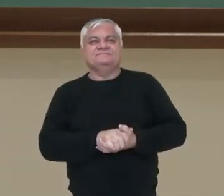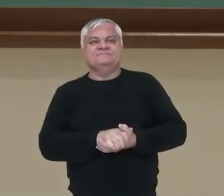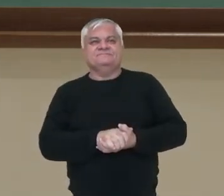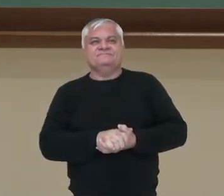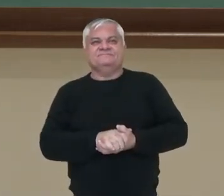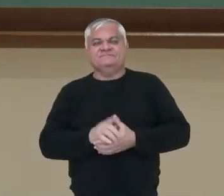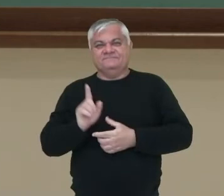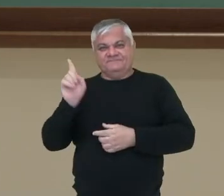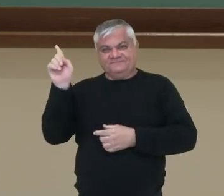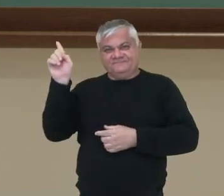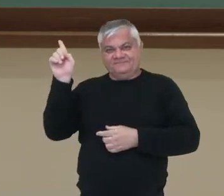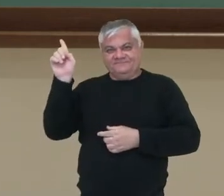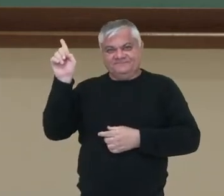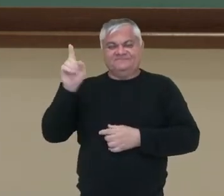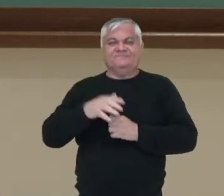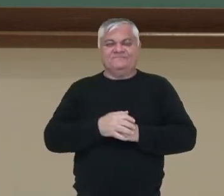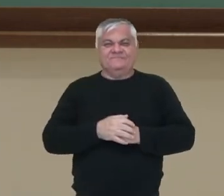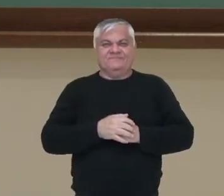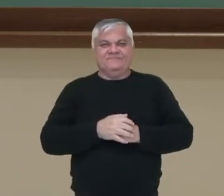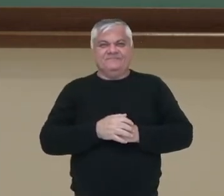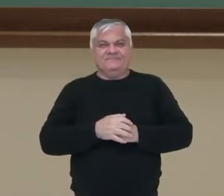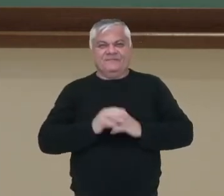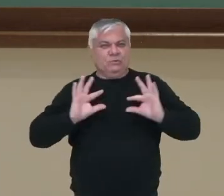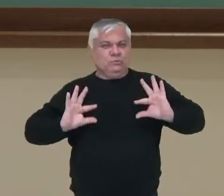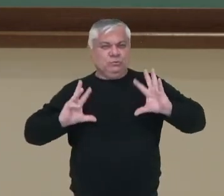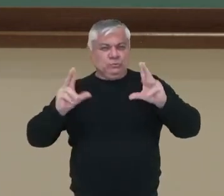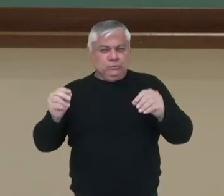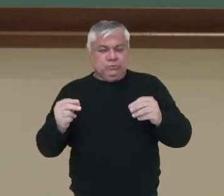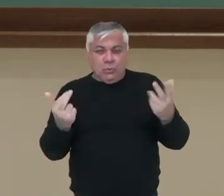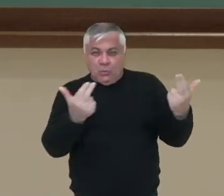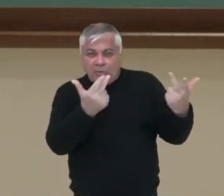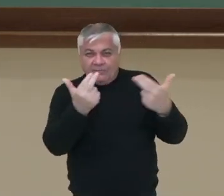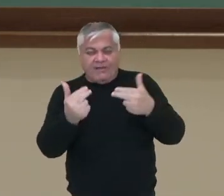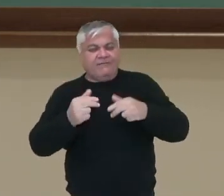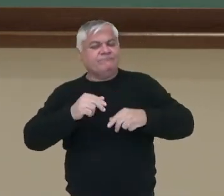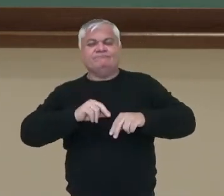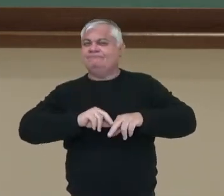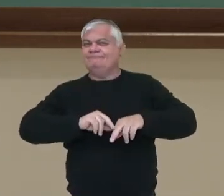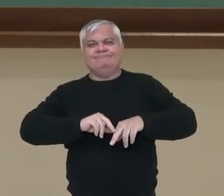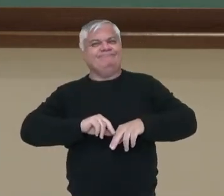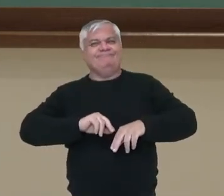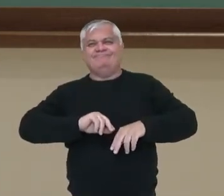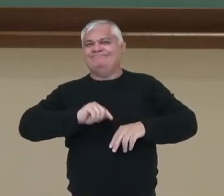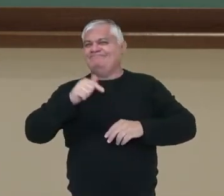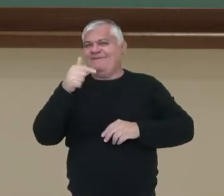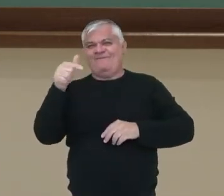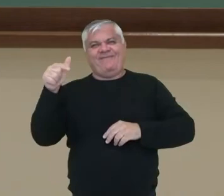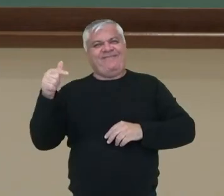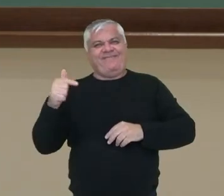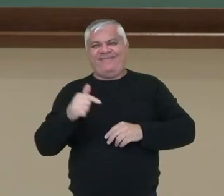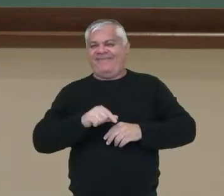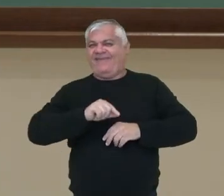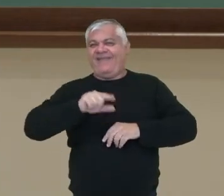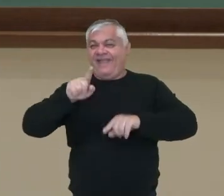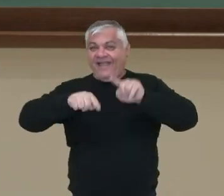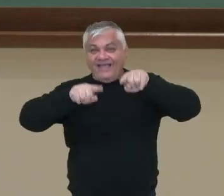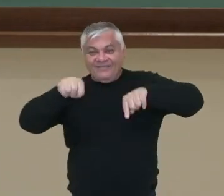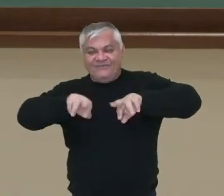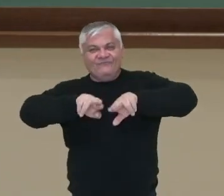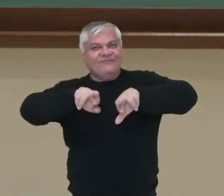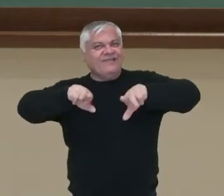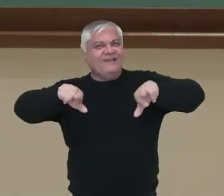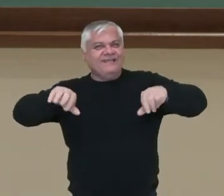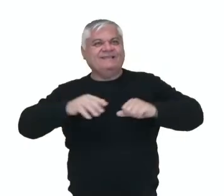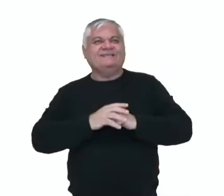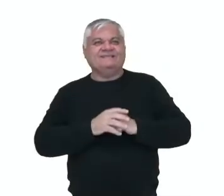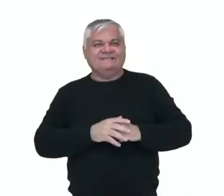Aqui os leucócitos, né, não são todos exatamente iguais, né, cada leucócito ele vai agir de formas diferentes, então a gente tem os